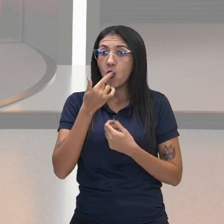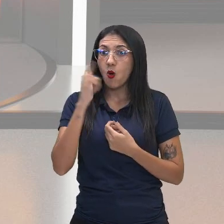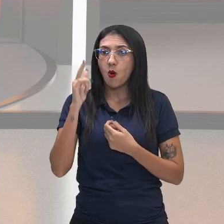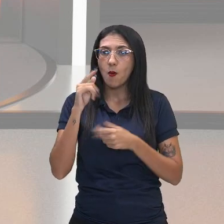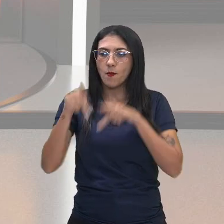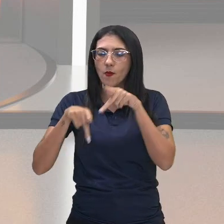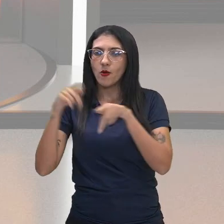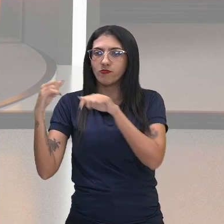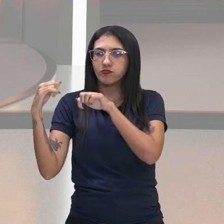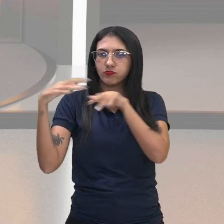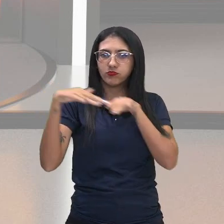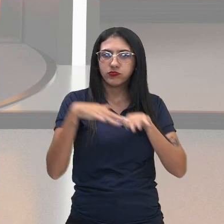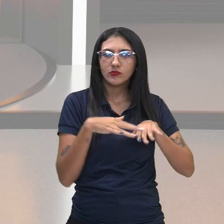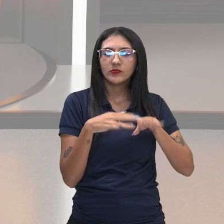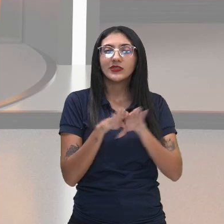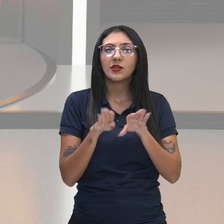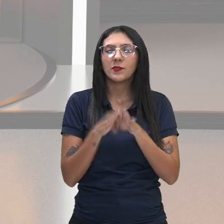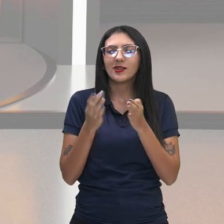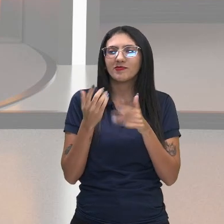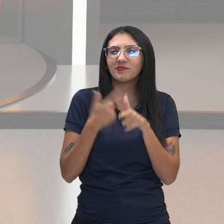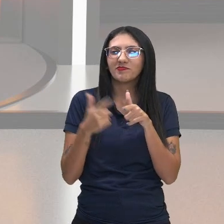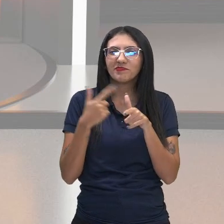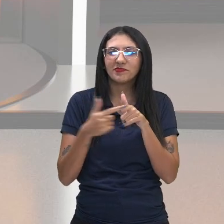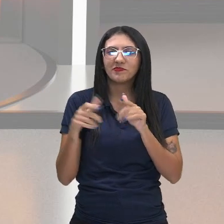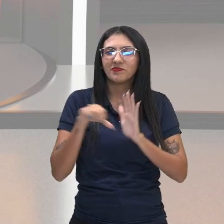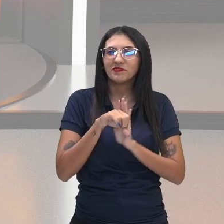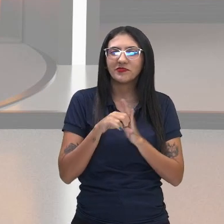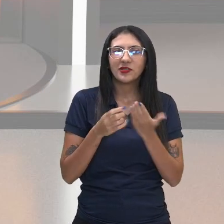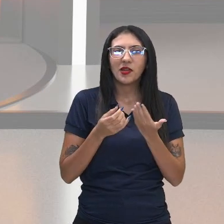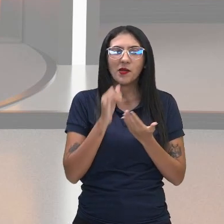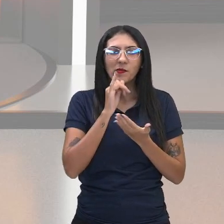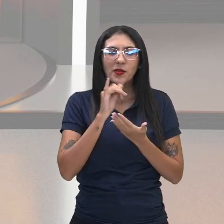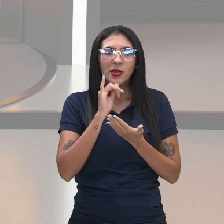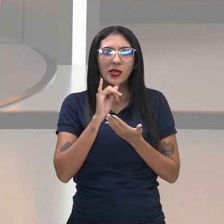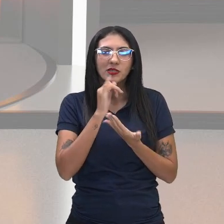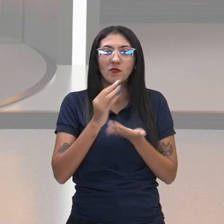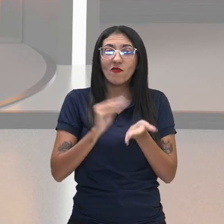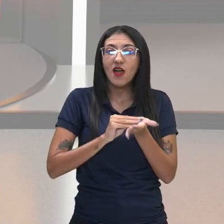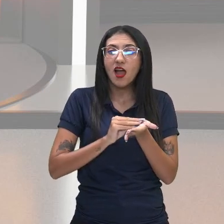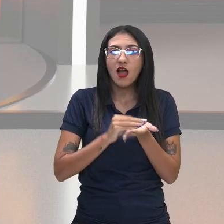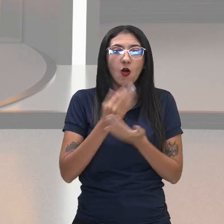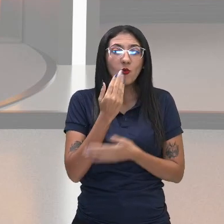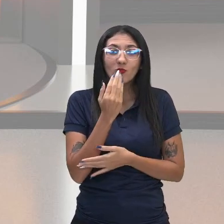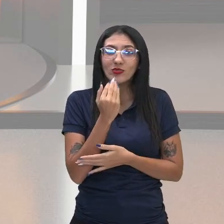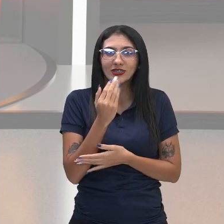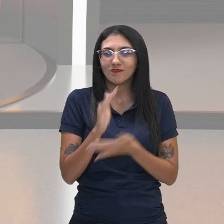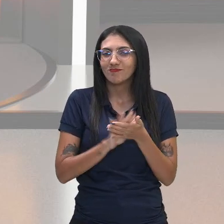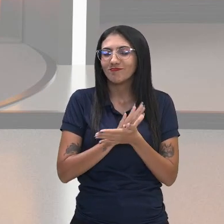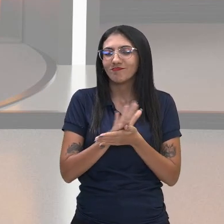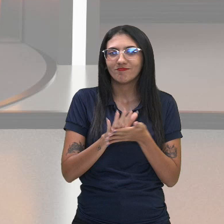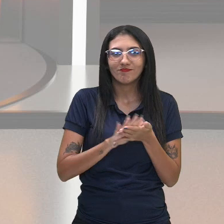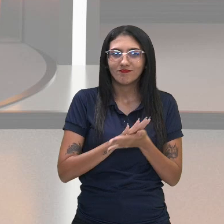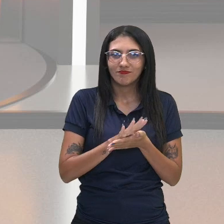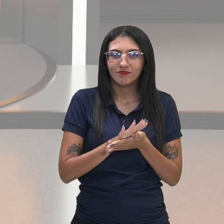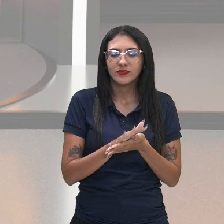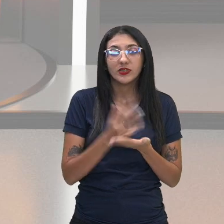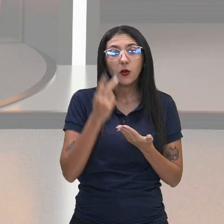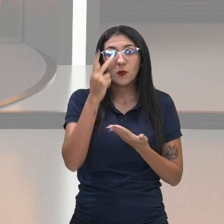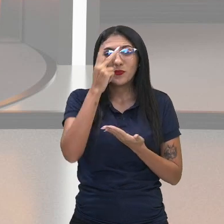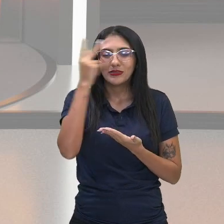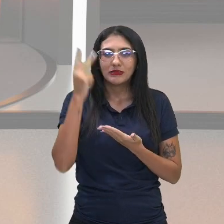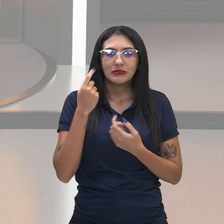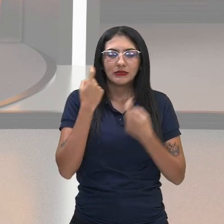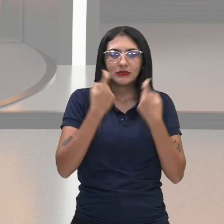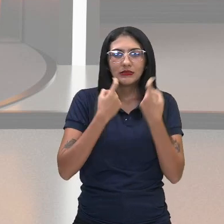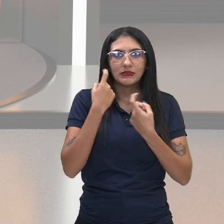como também crises com falta de mão de obra, principalmente com falta de alimentos. Então, muita gente saiu da cidade e foi se